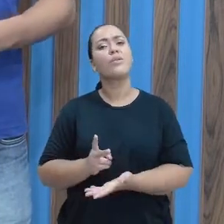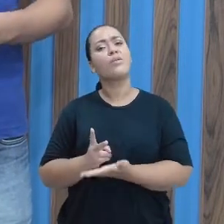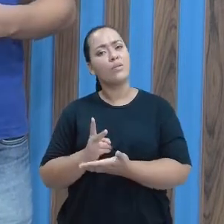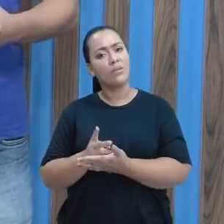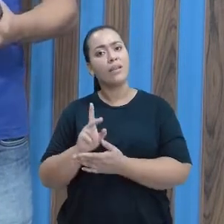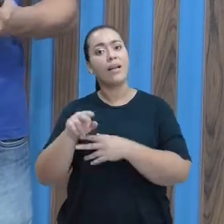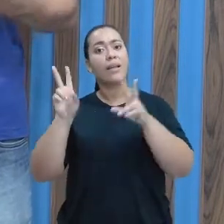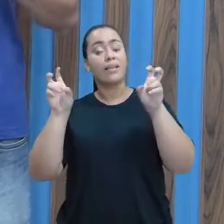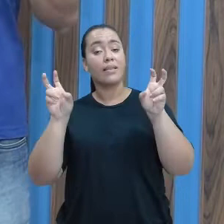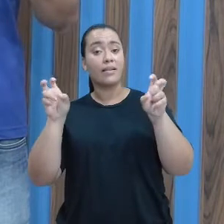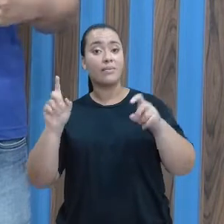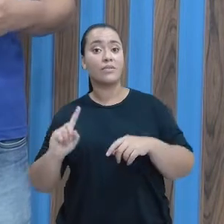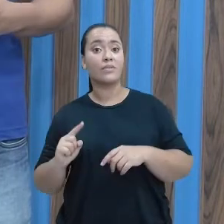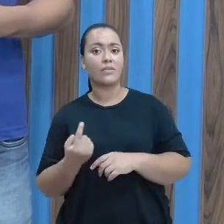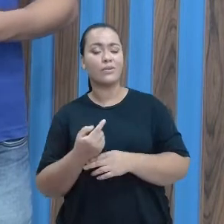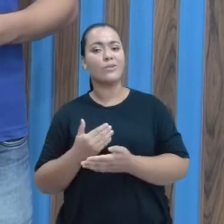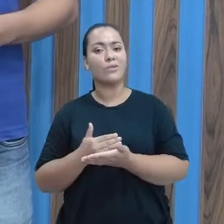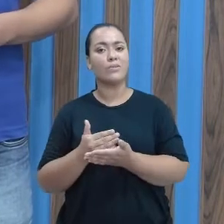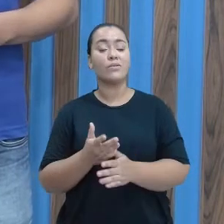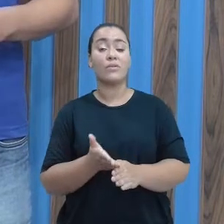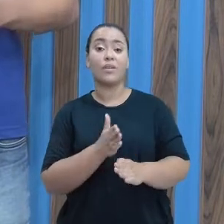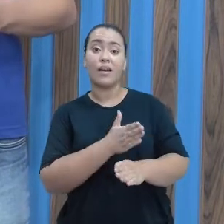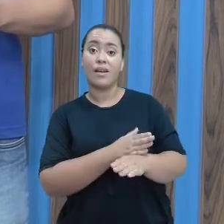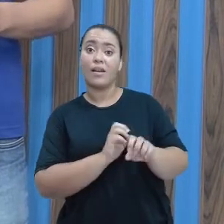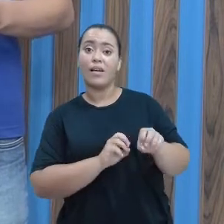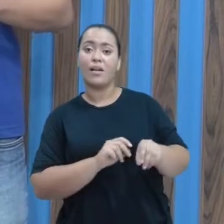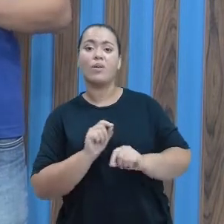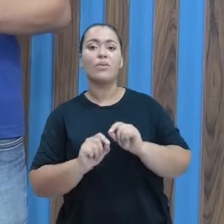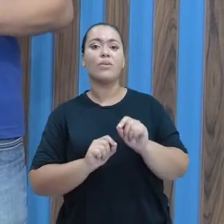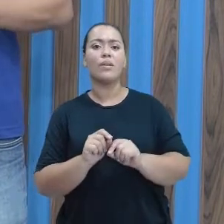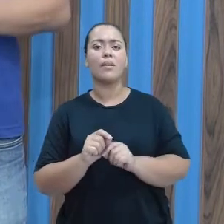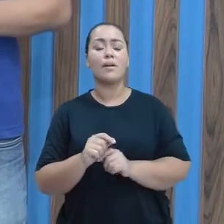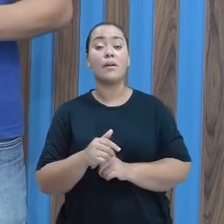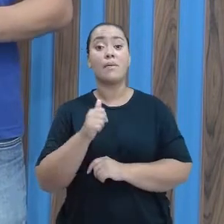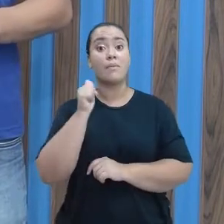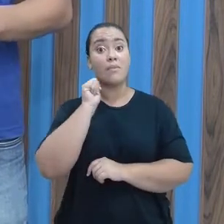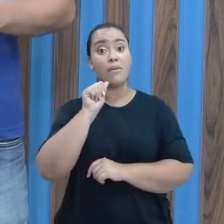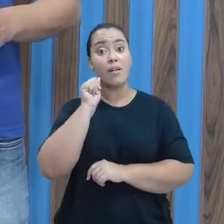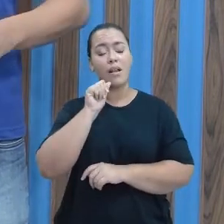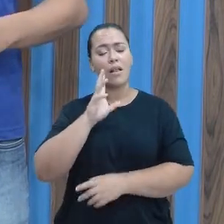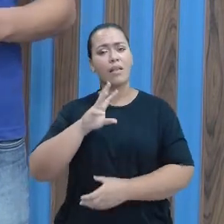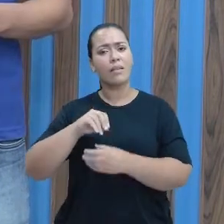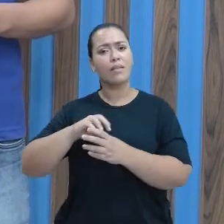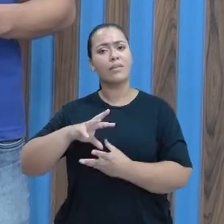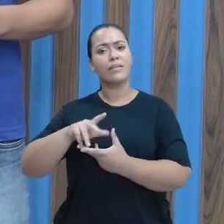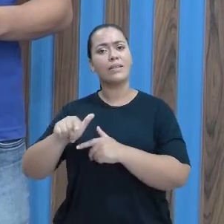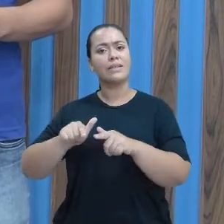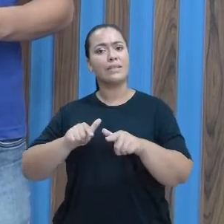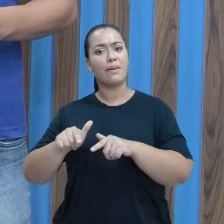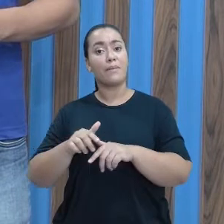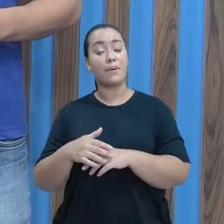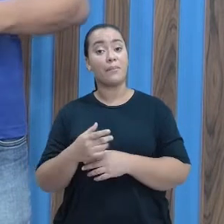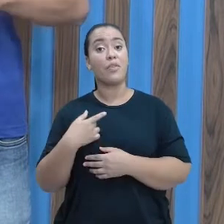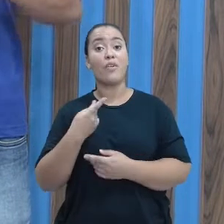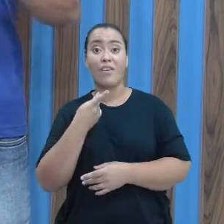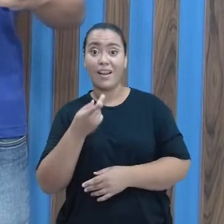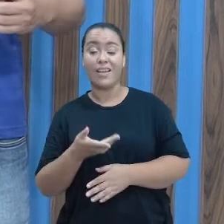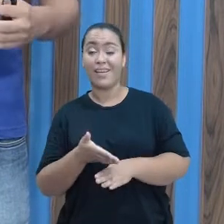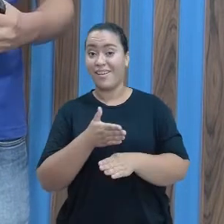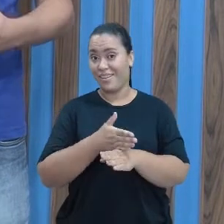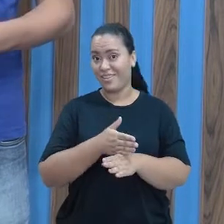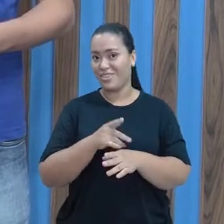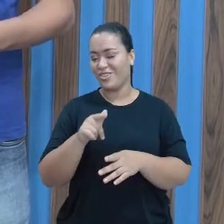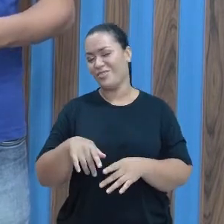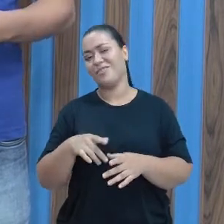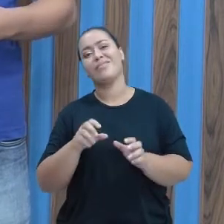à temática que nós iniciamos na última aula, que é as mulheres no mundo do trabalho. E como eu prometi para vocês, hoje a gente vai fazer uma aula